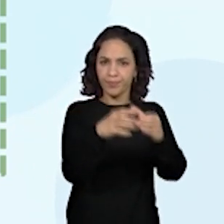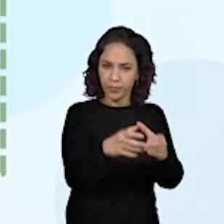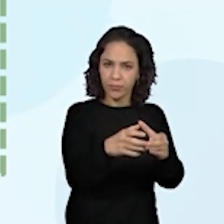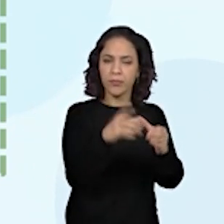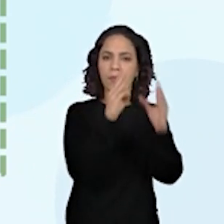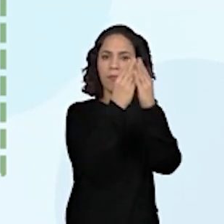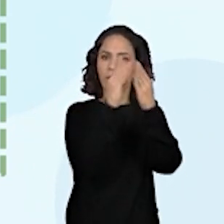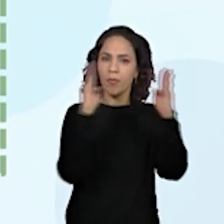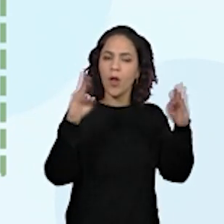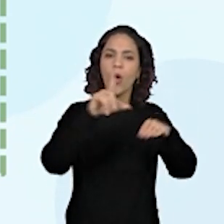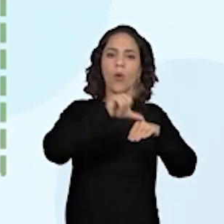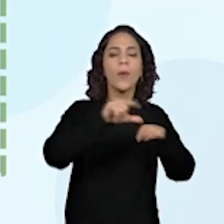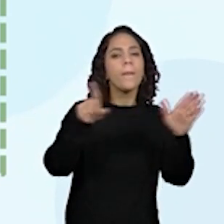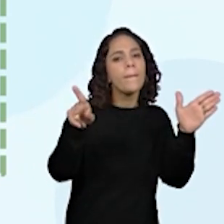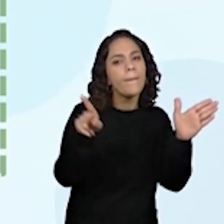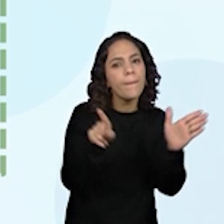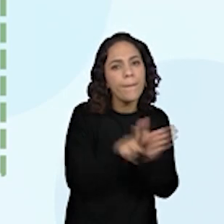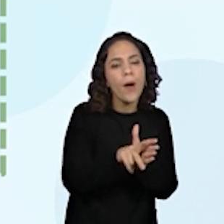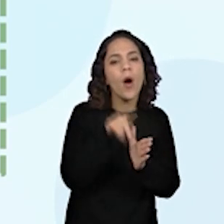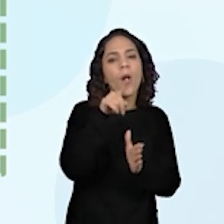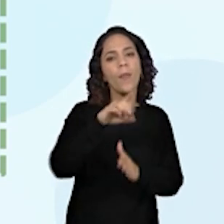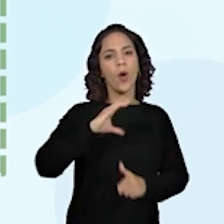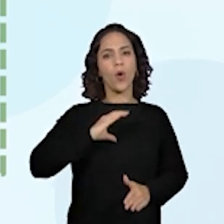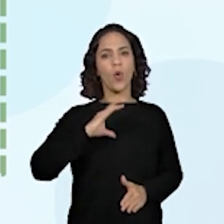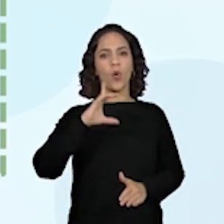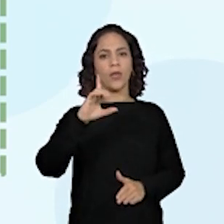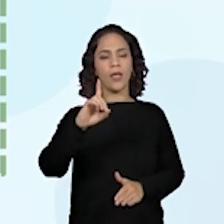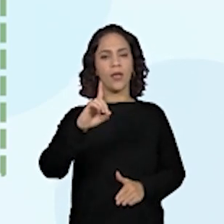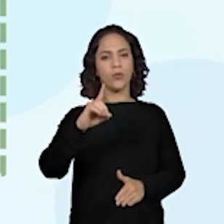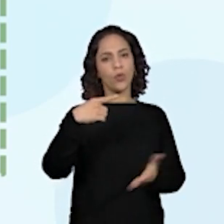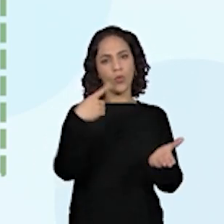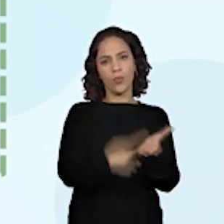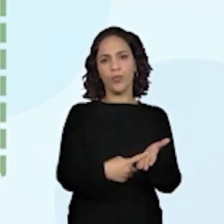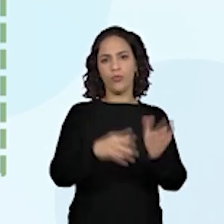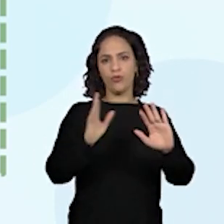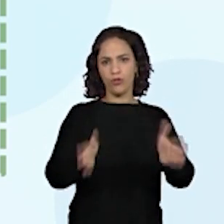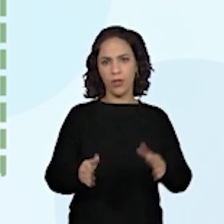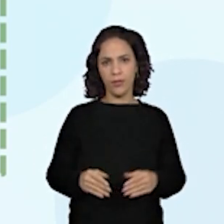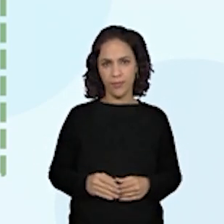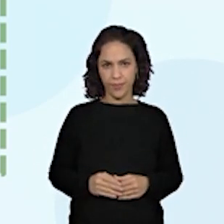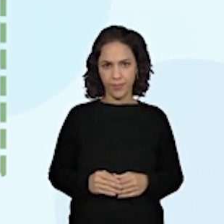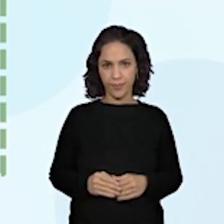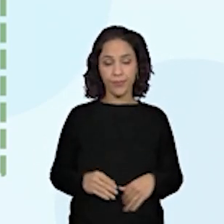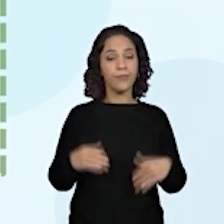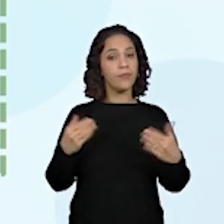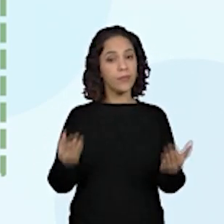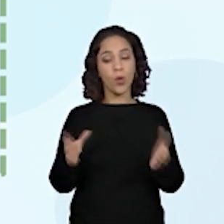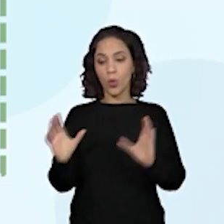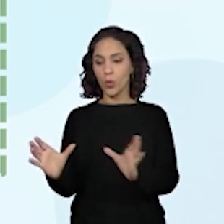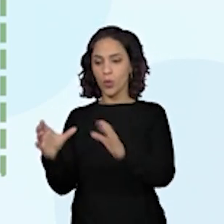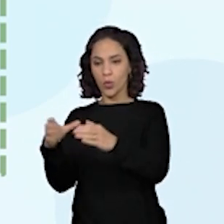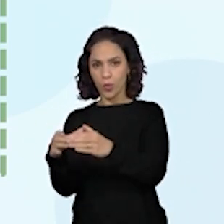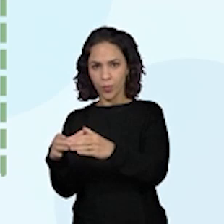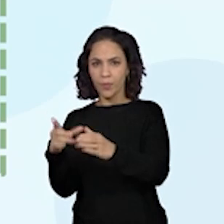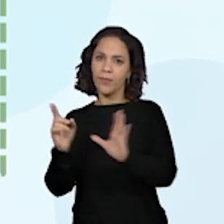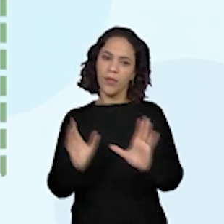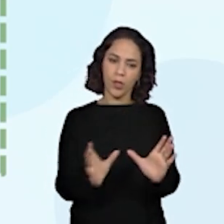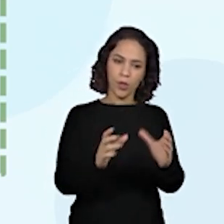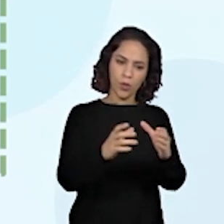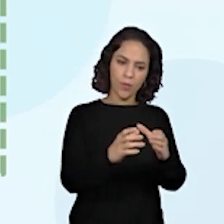no horário determinado pela coordenação. Então, tem um horário para cada turma.